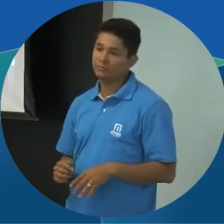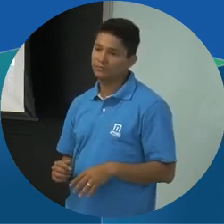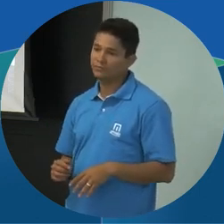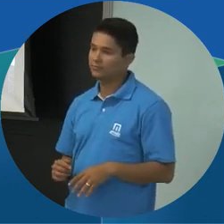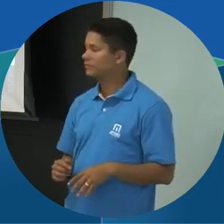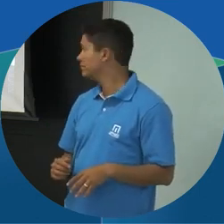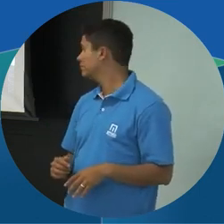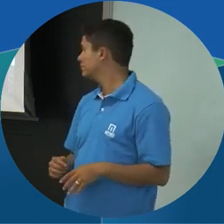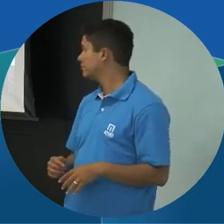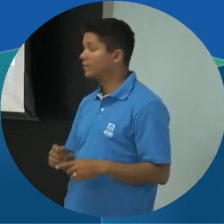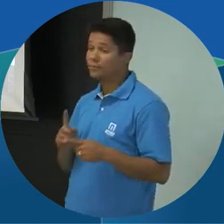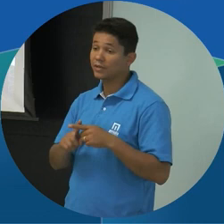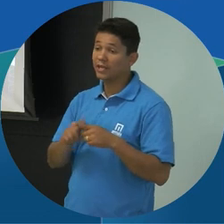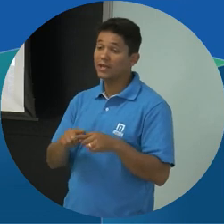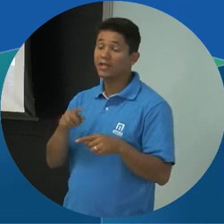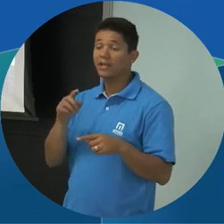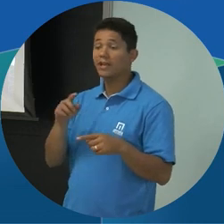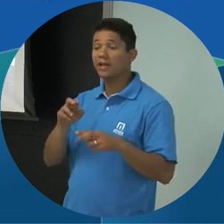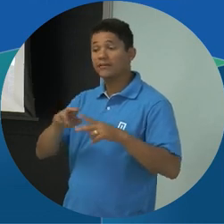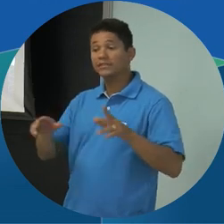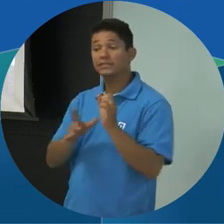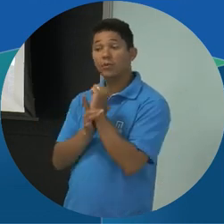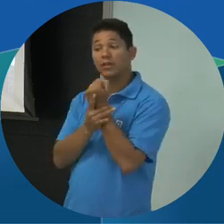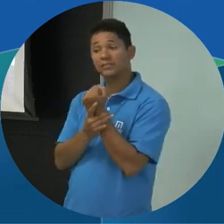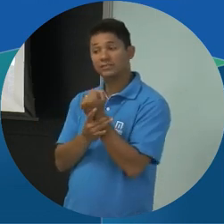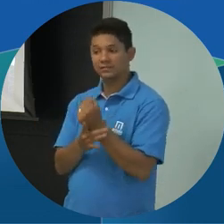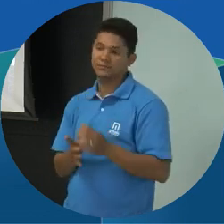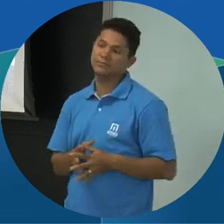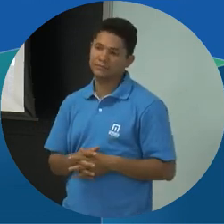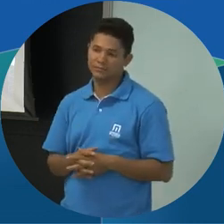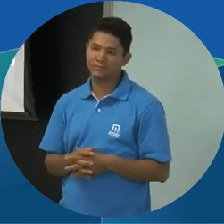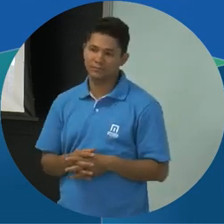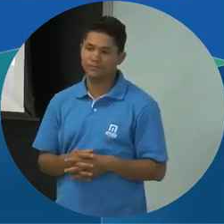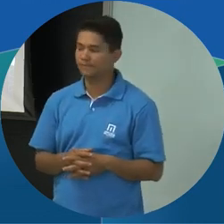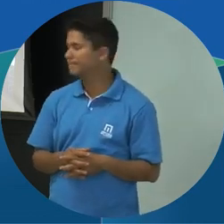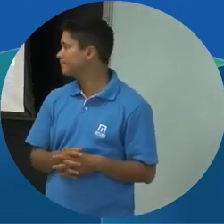de segurança. Tá? Por questões de segurança.